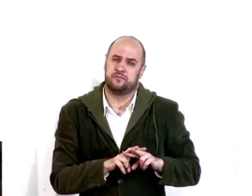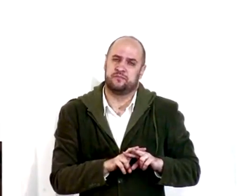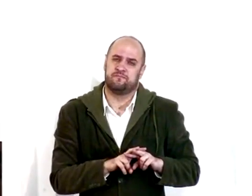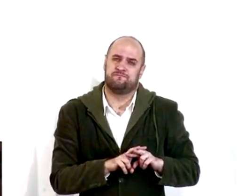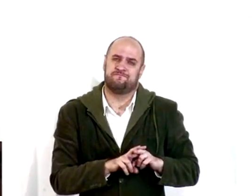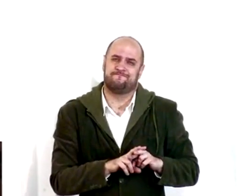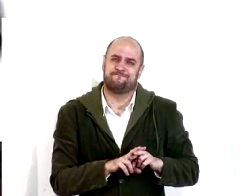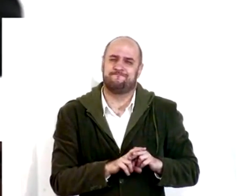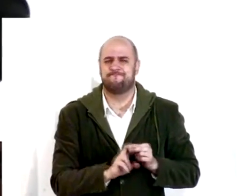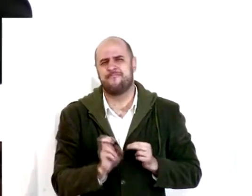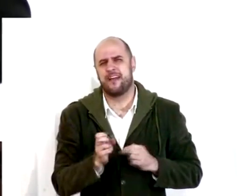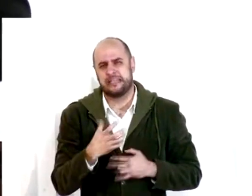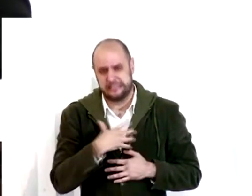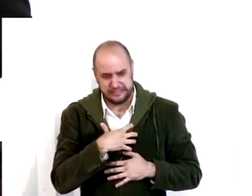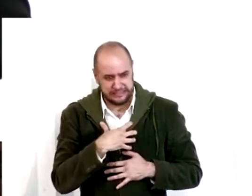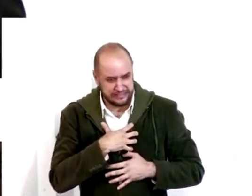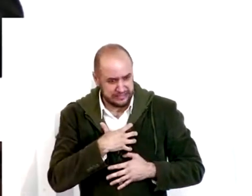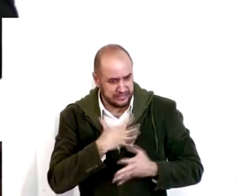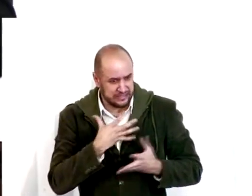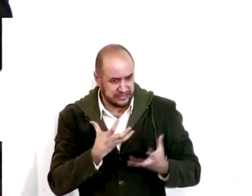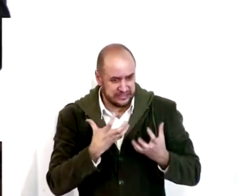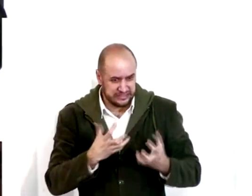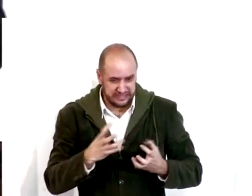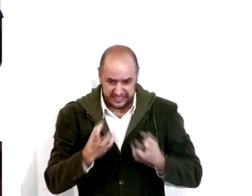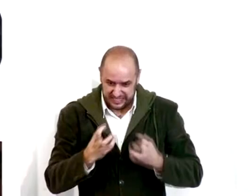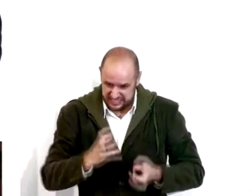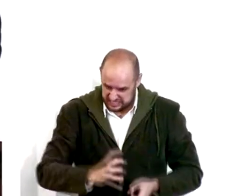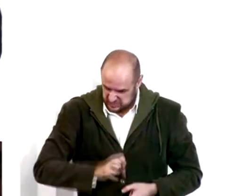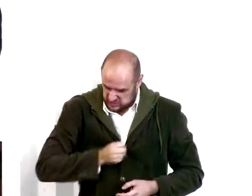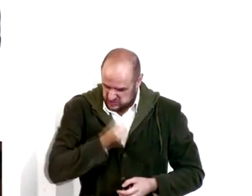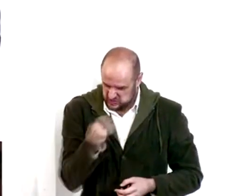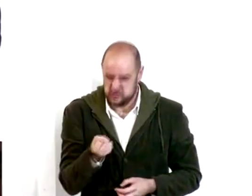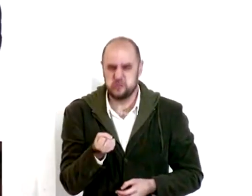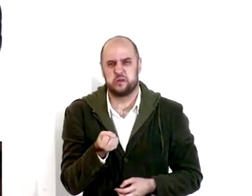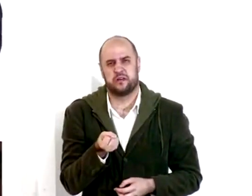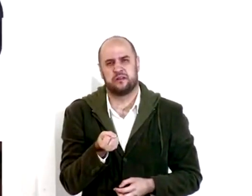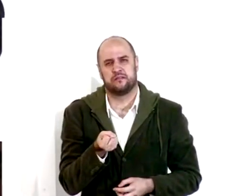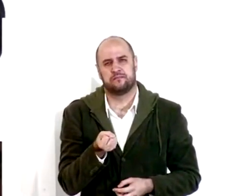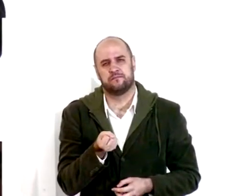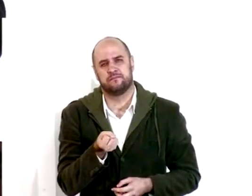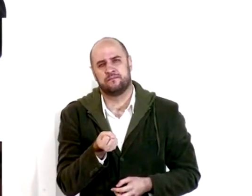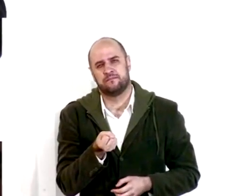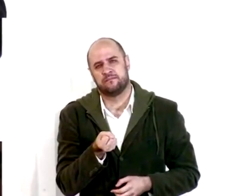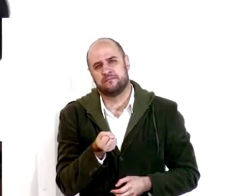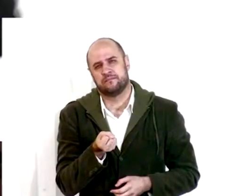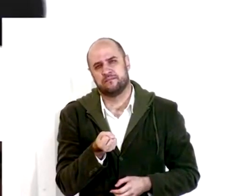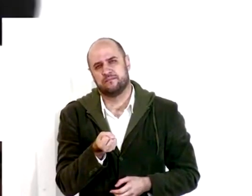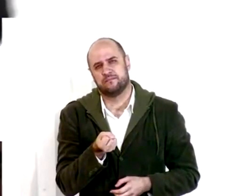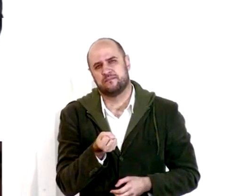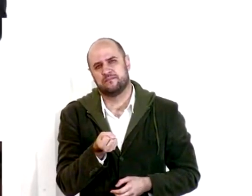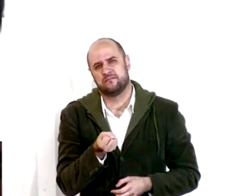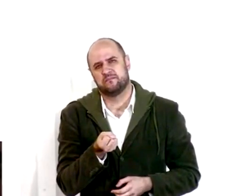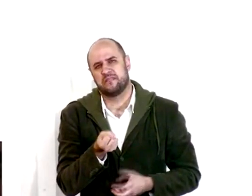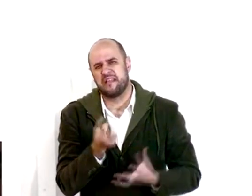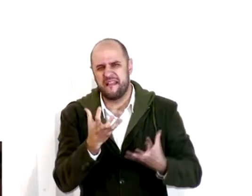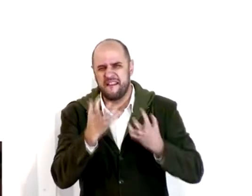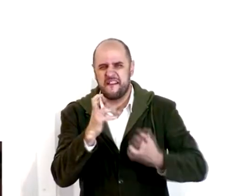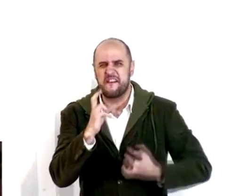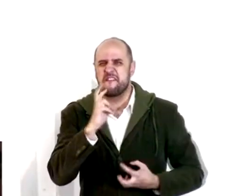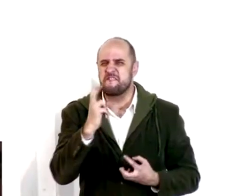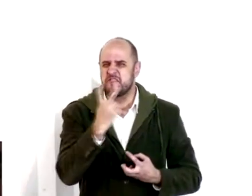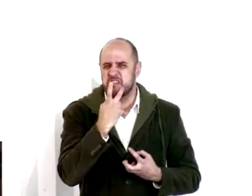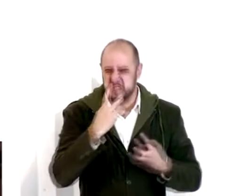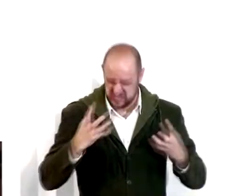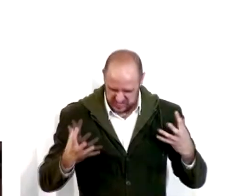Talvez você seja tentado a irar-se e a se vingar com as suas